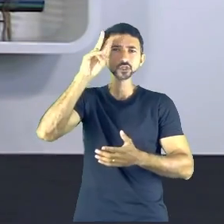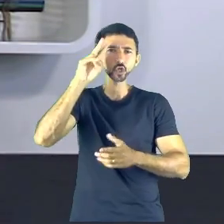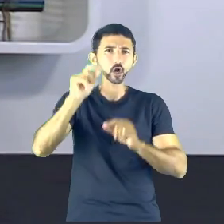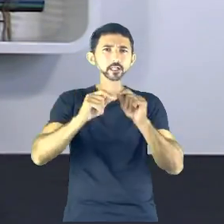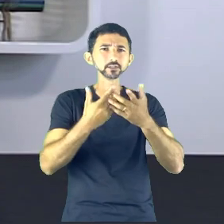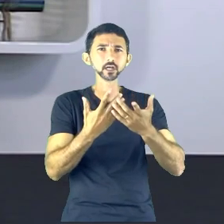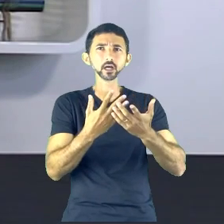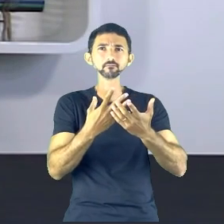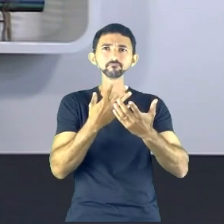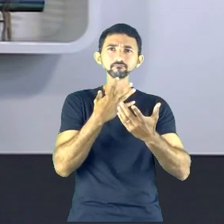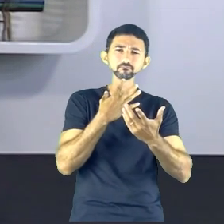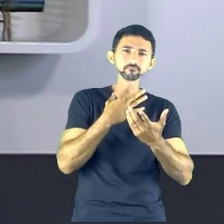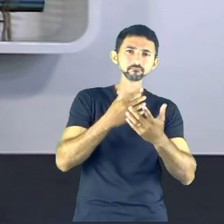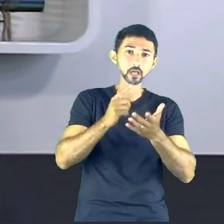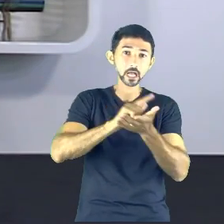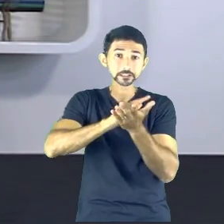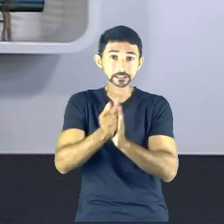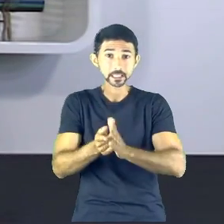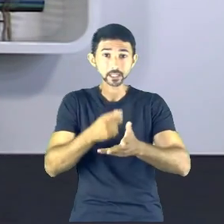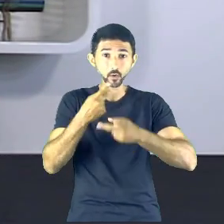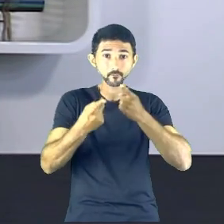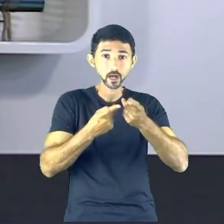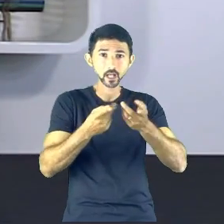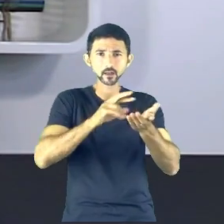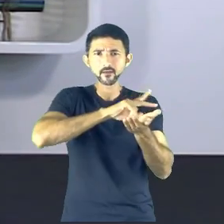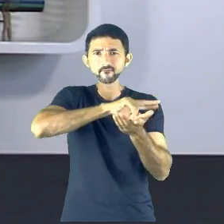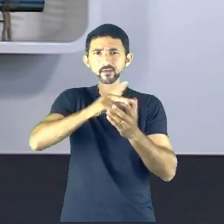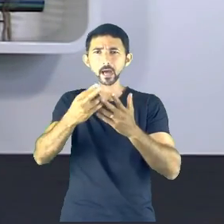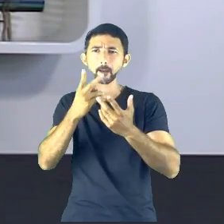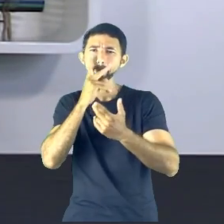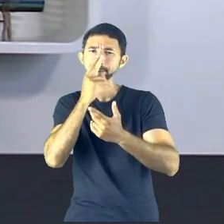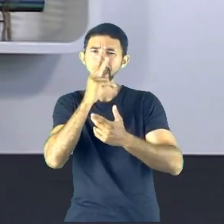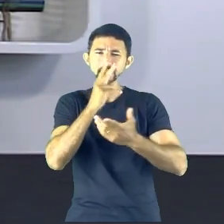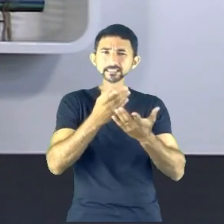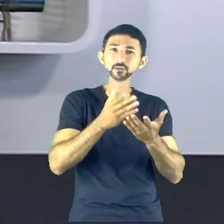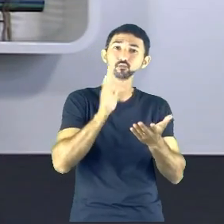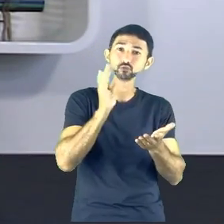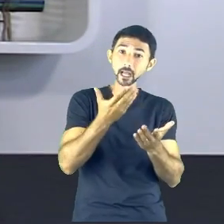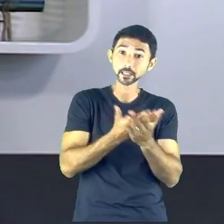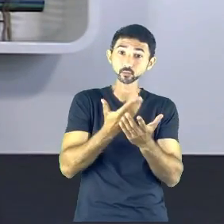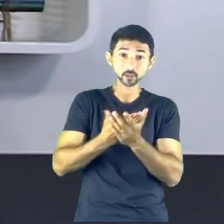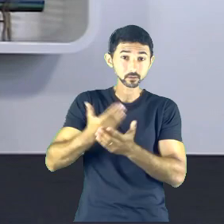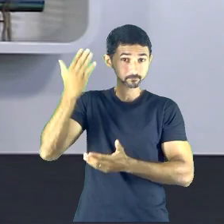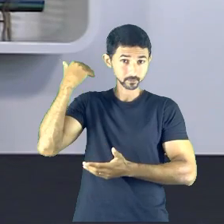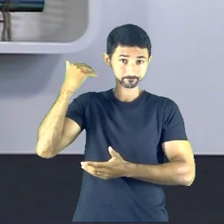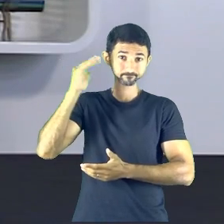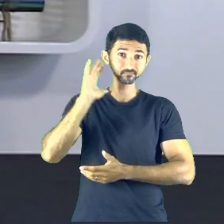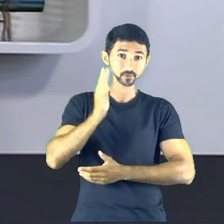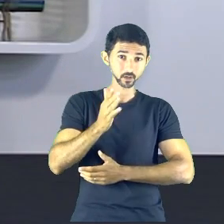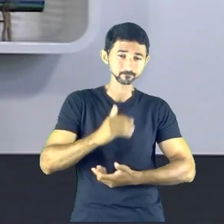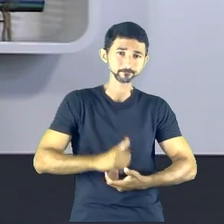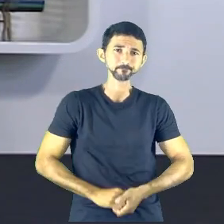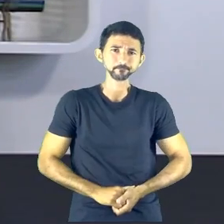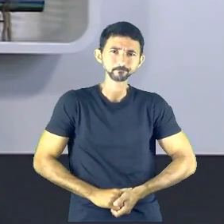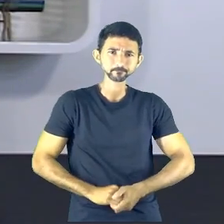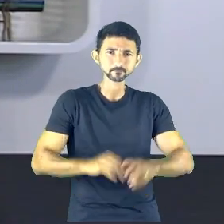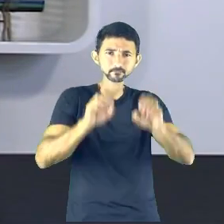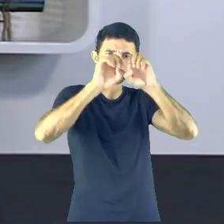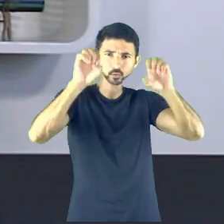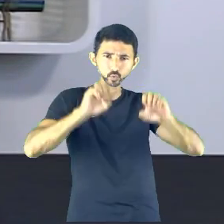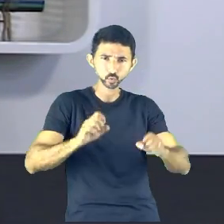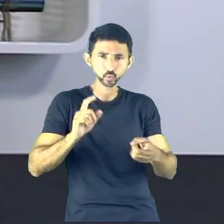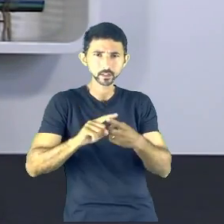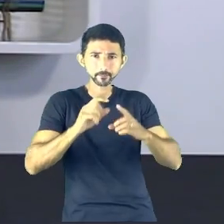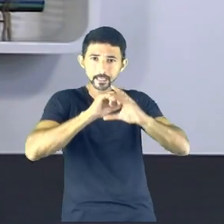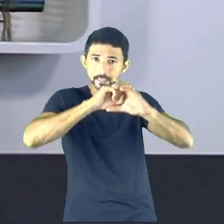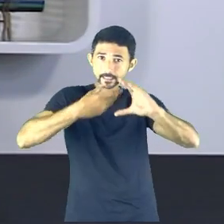as fábulas, por serem gêneros narrativos, elas apresentam inúmeras semelhanças com aqueles gêneros que nós já estudamos até então, tanto em